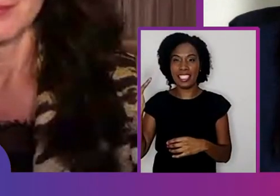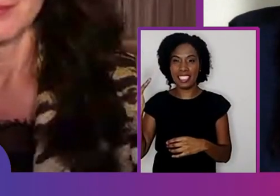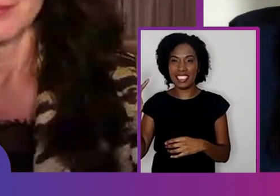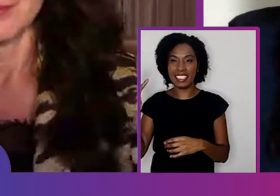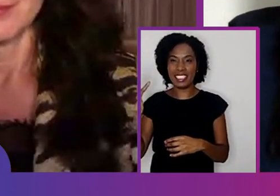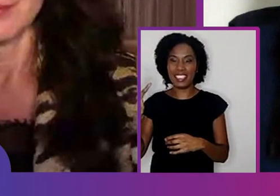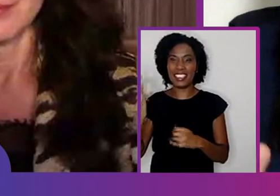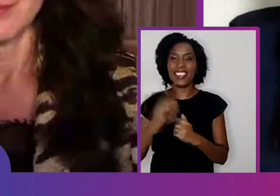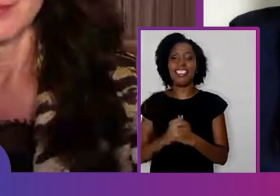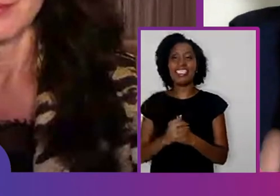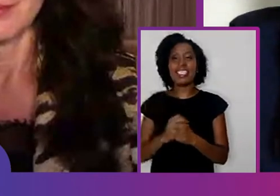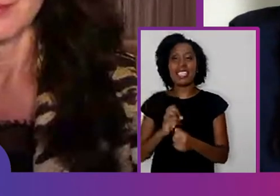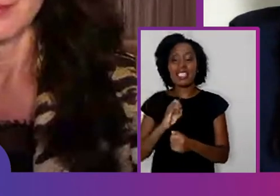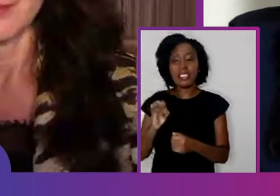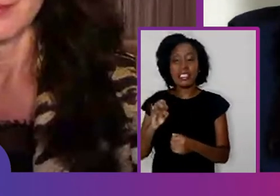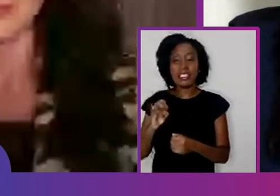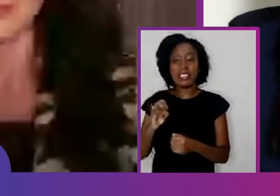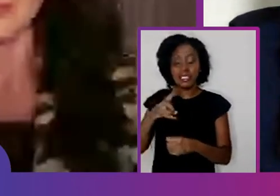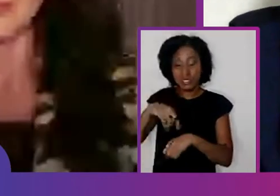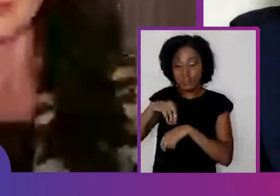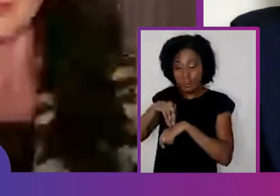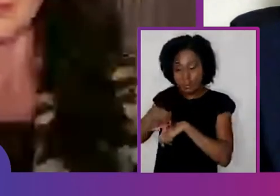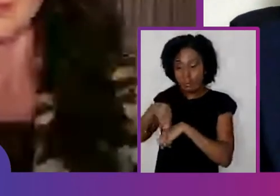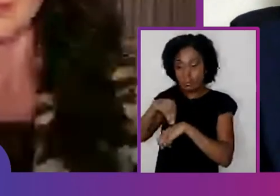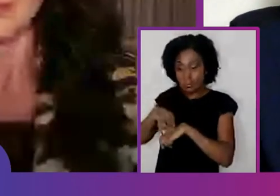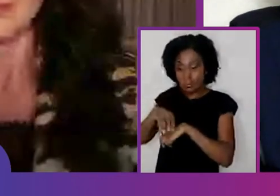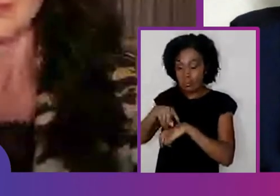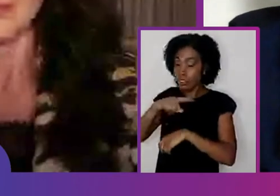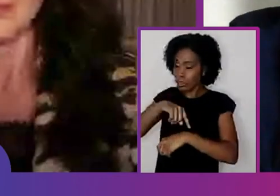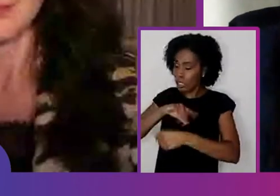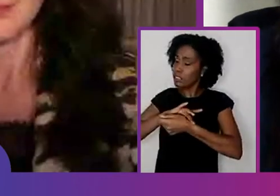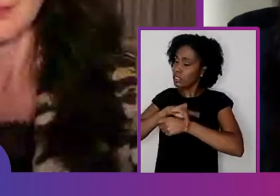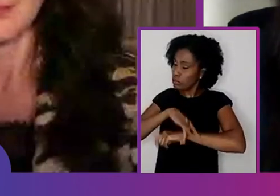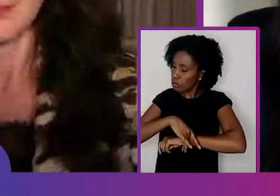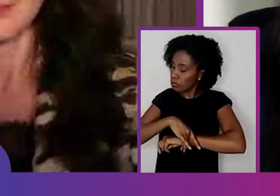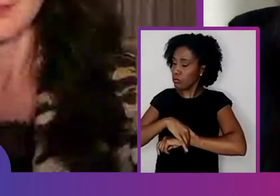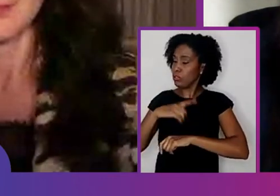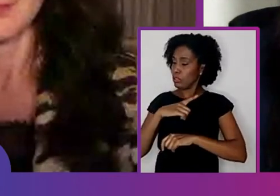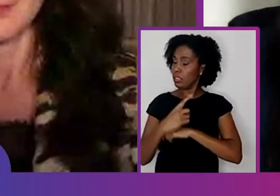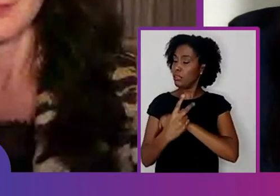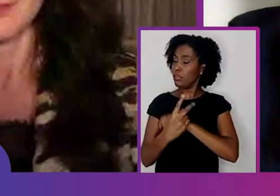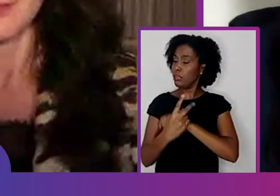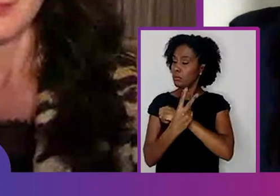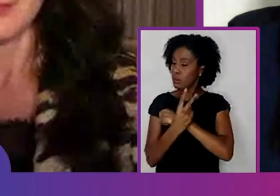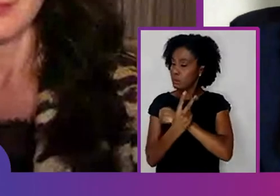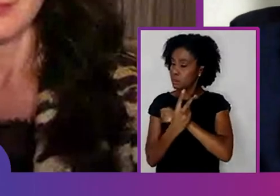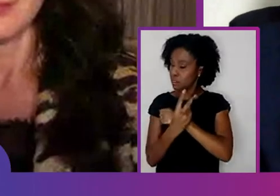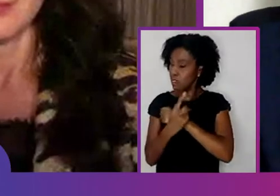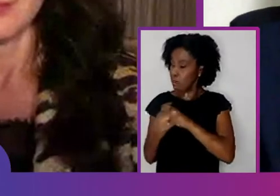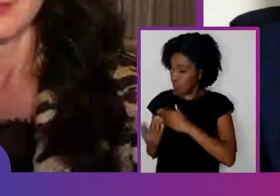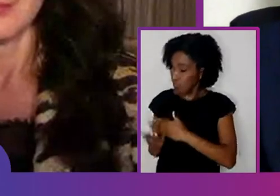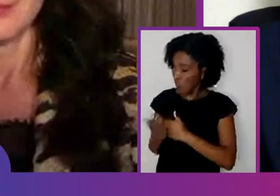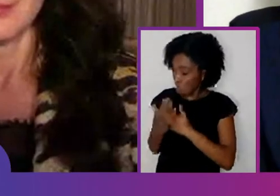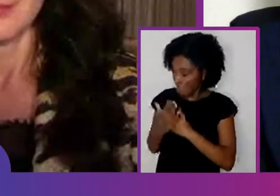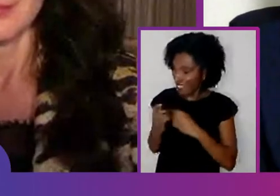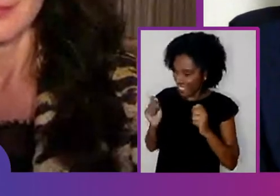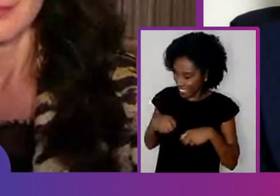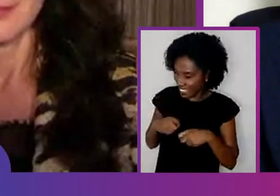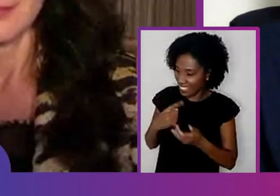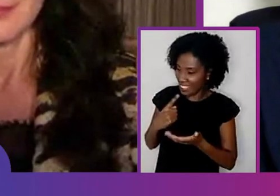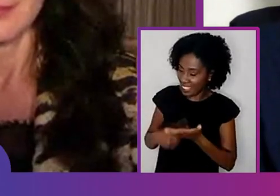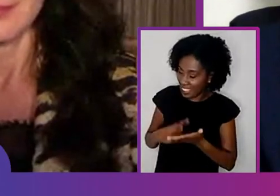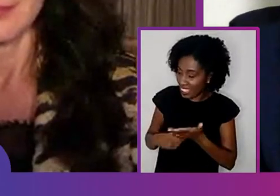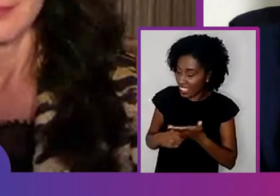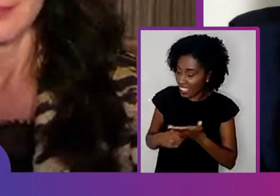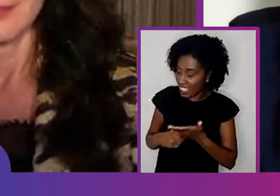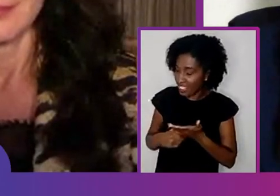nós estamos seguros, porque nós estamos fazendo tudo o que precisa ser feito, e eu preciso da sua ajuda para que você me ajude a fazer tudo o que nós precisamos fazer para